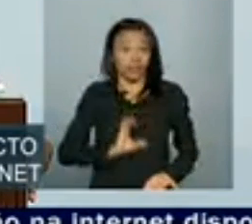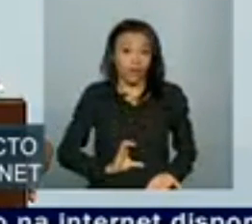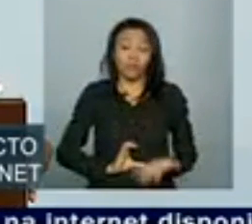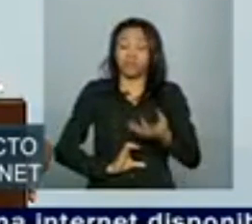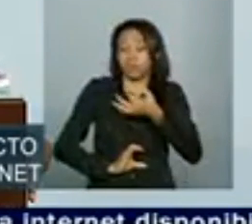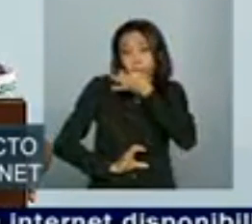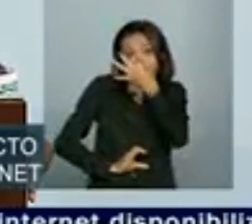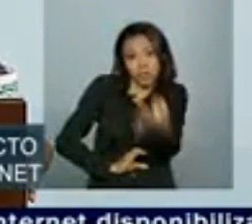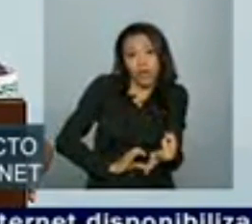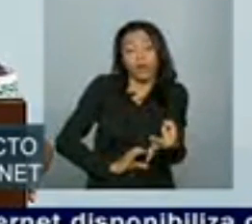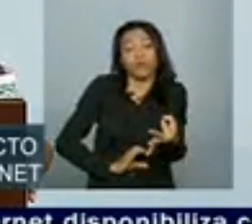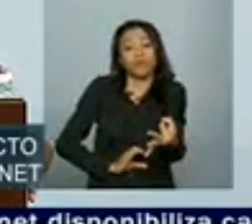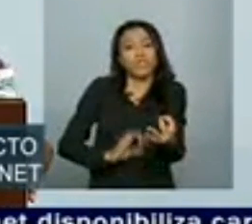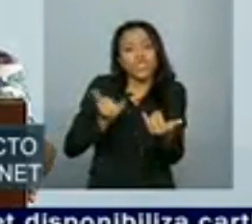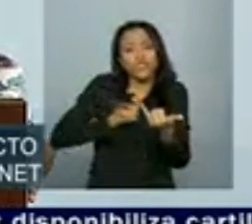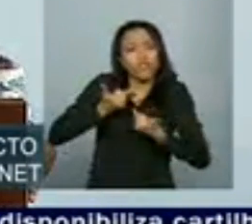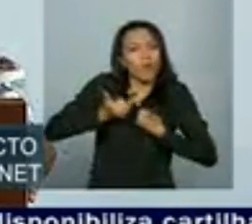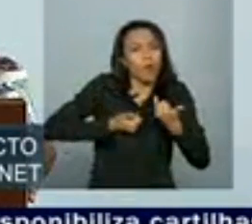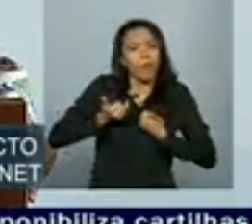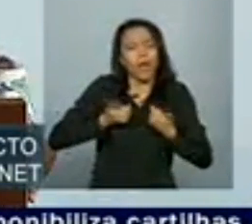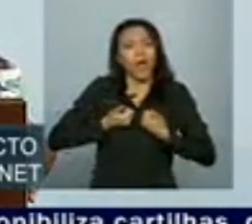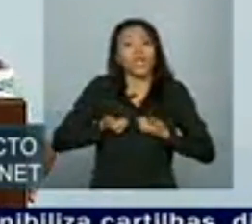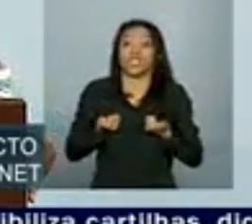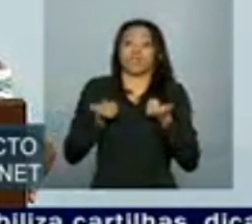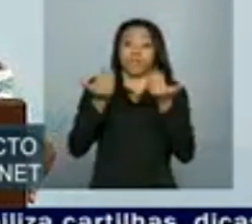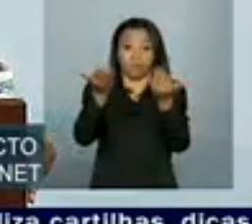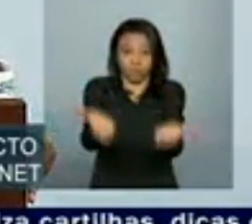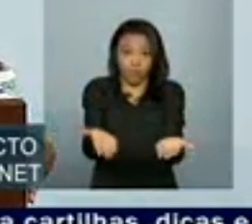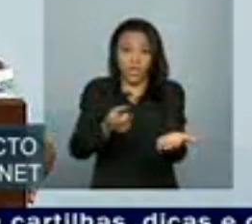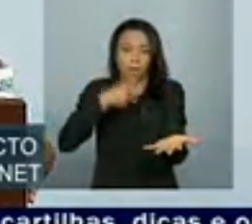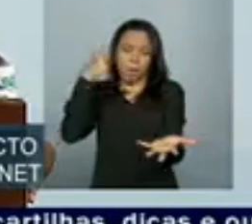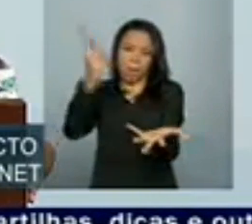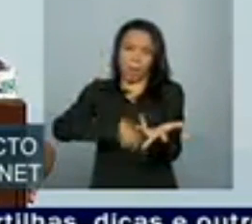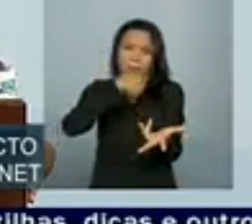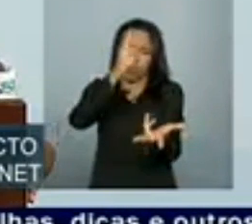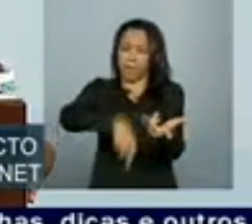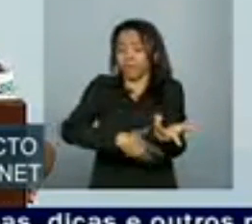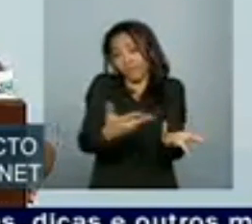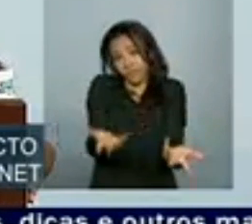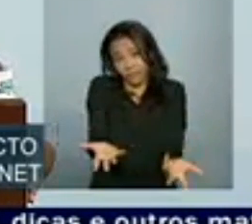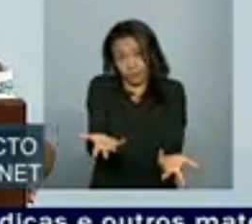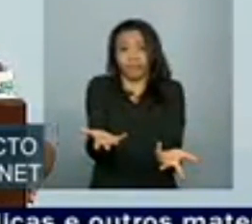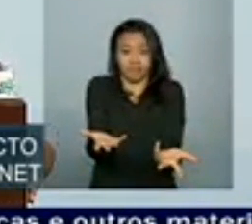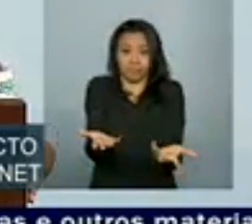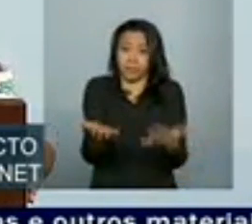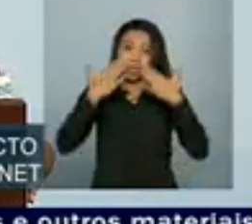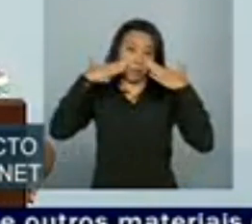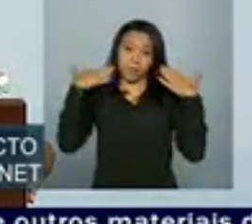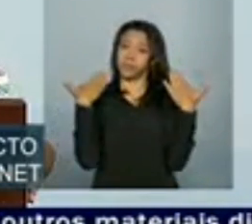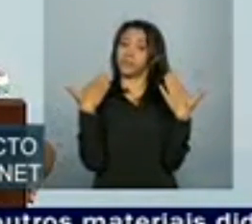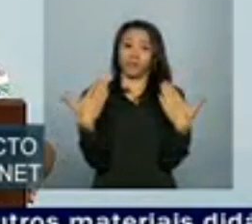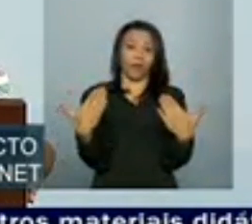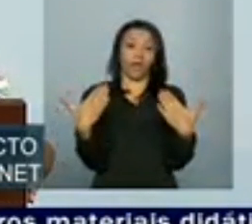expressar, se informar, ser informado, criticar, enfim, se manifestar